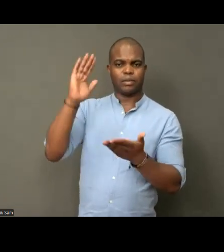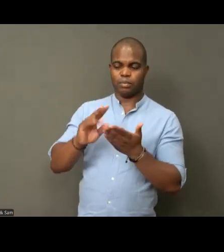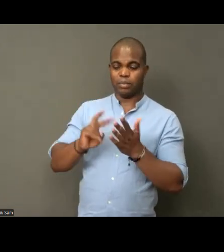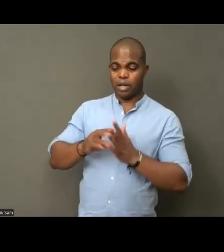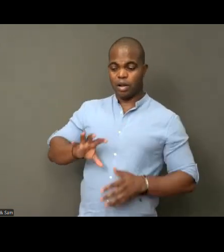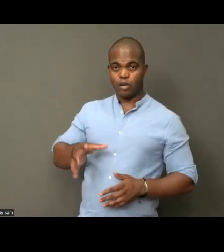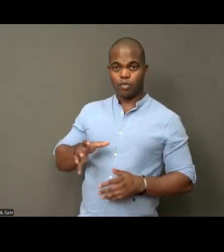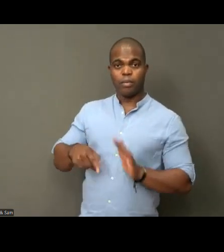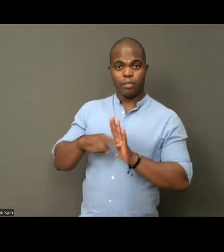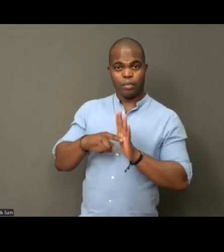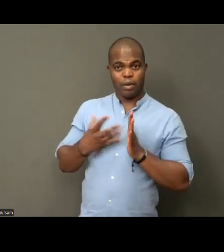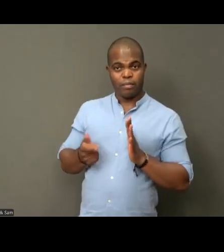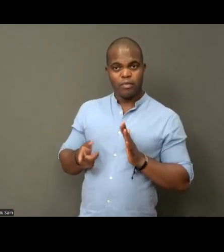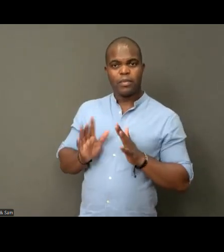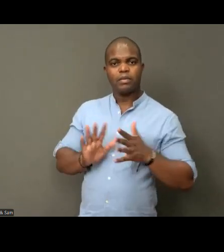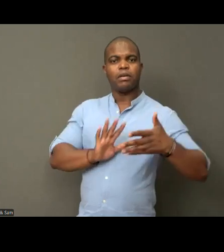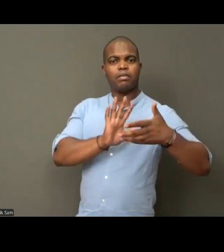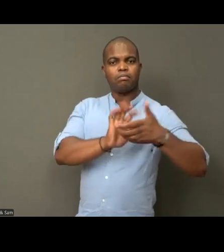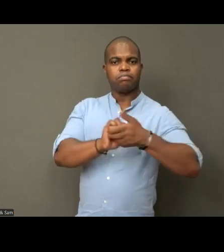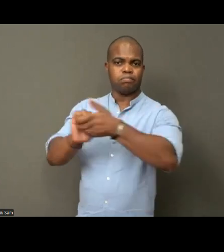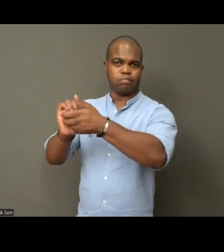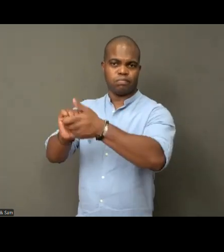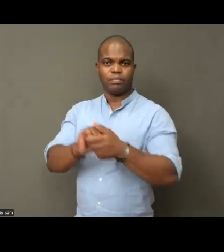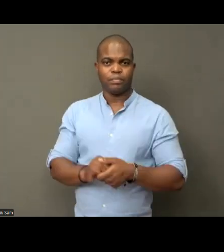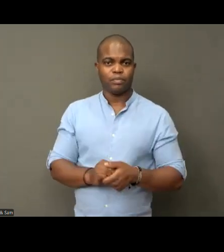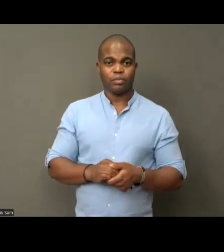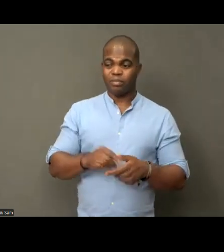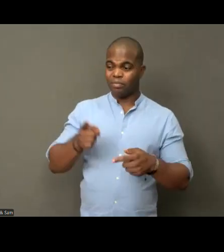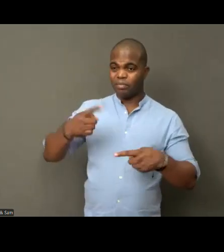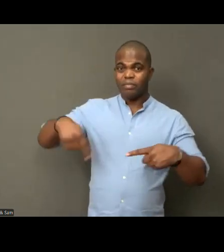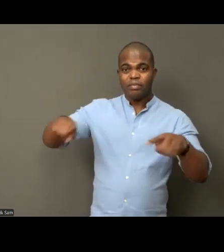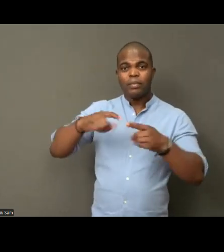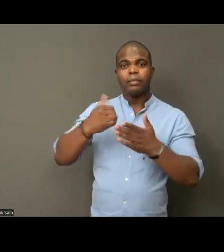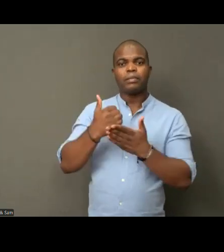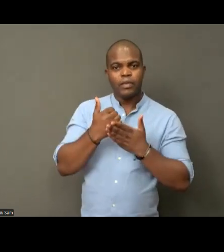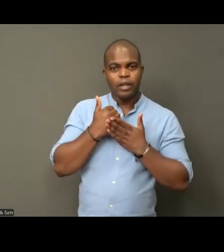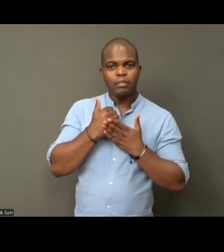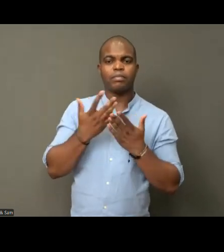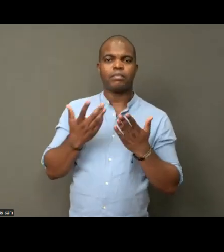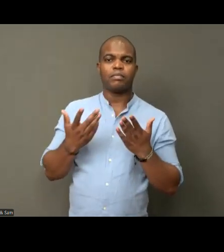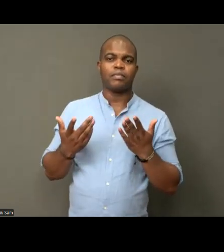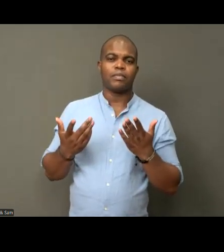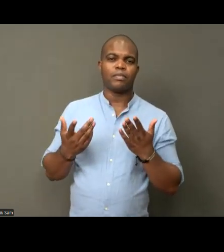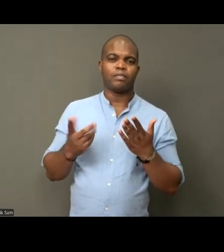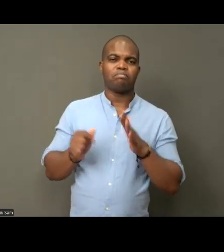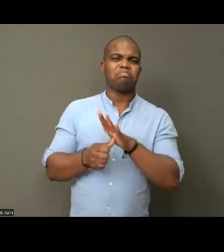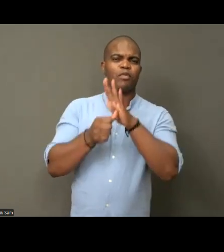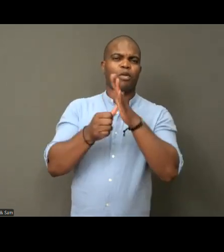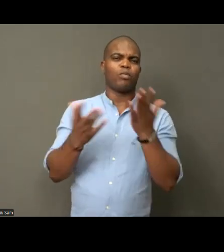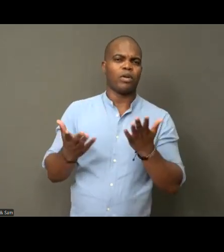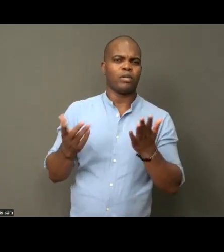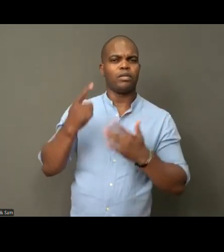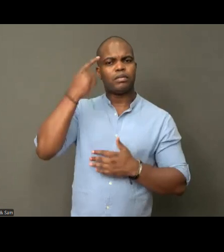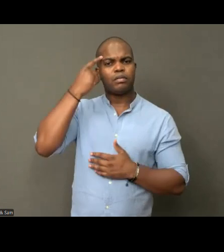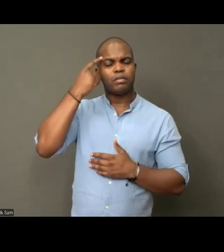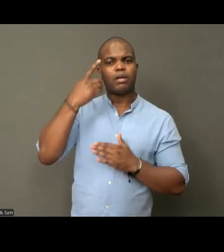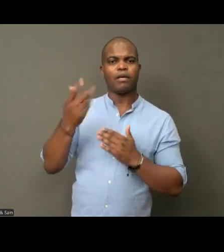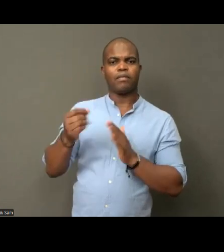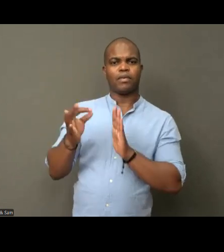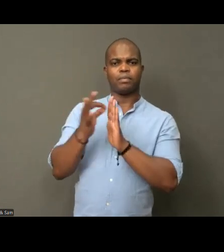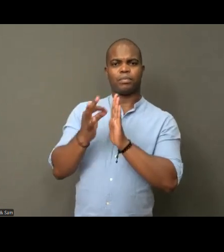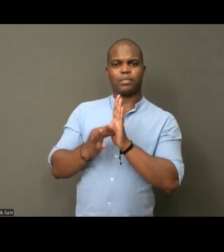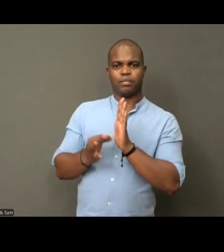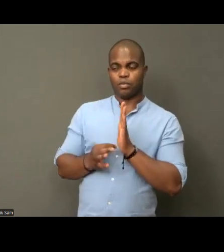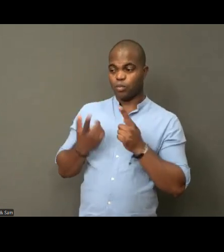inclusive Core NTD, são guiados por princípios que envolvem uma abordagem centrada nos países, trabalhando intimamente com